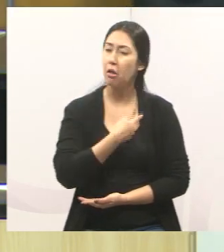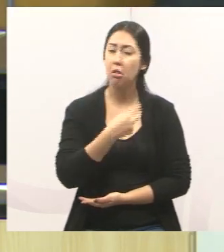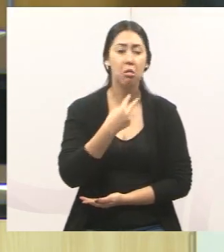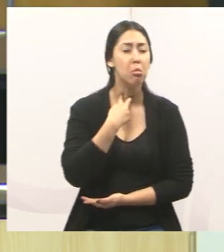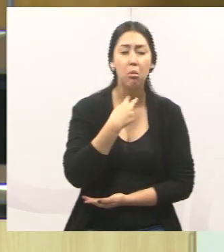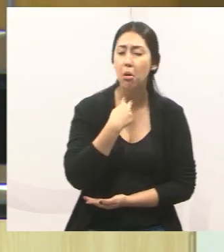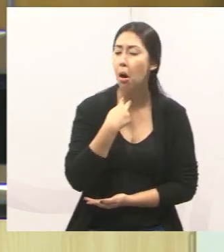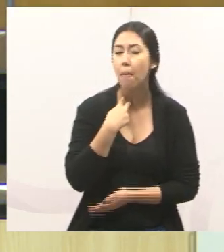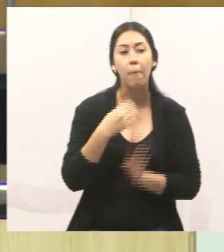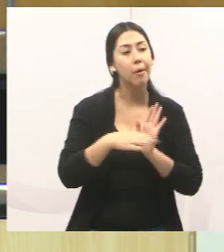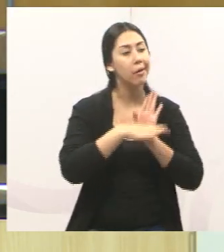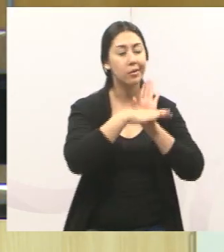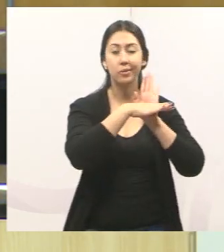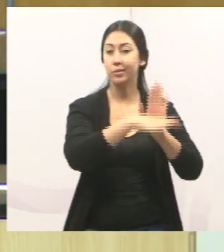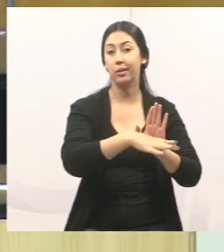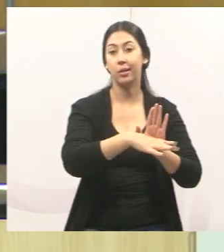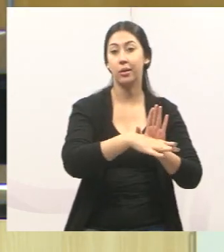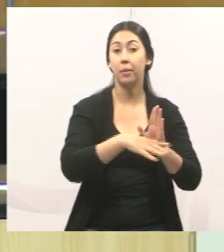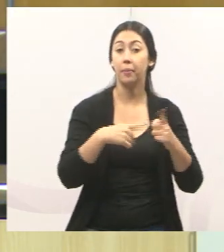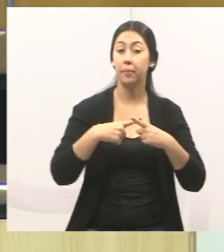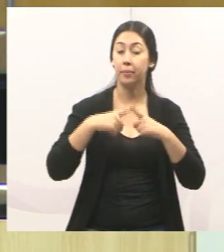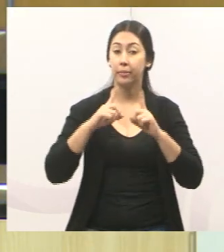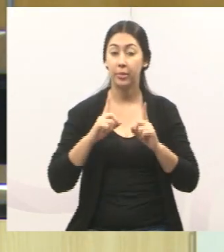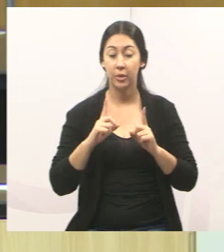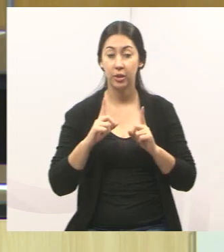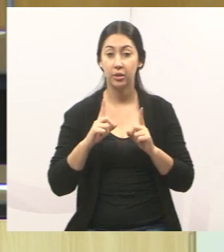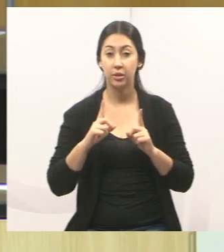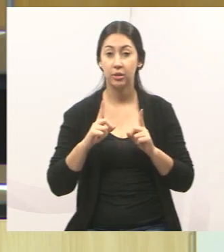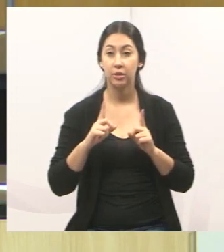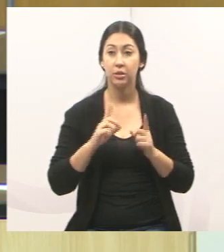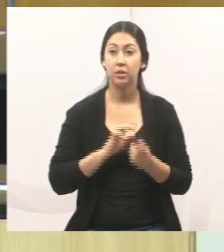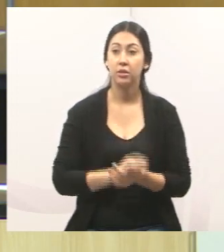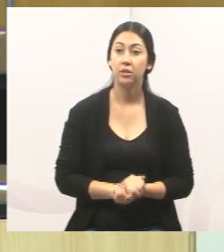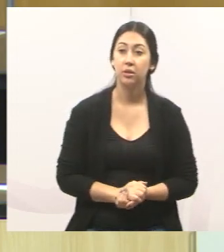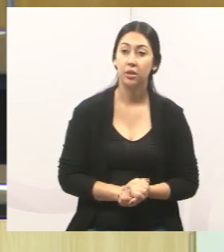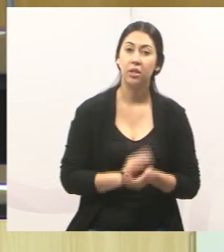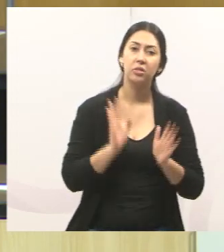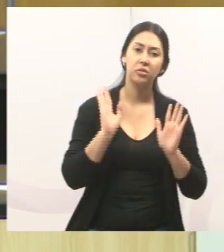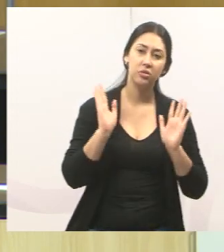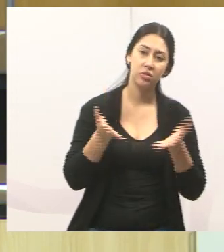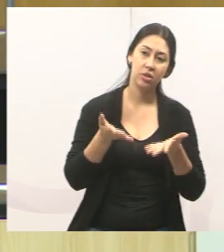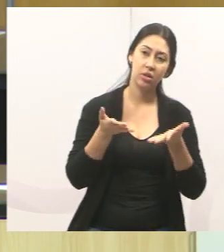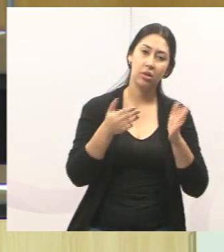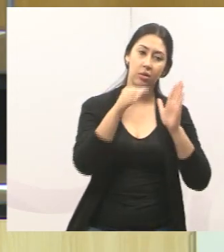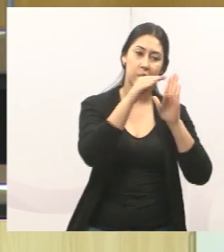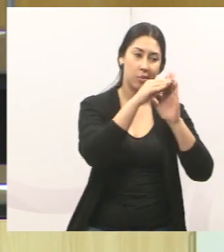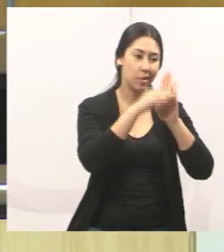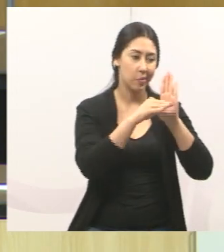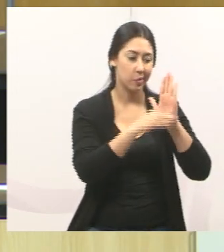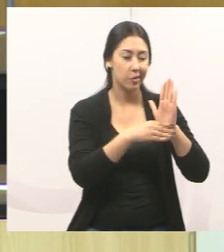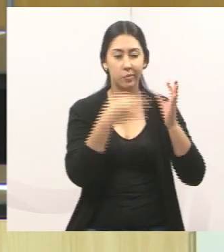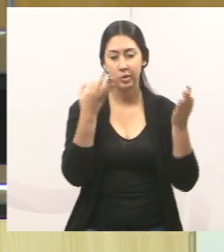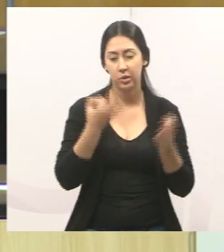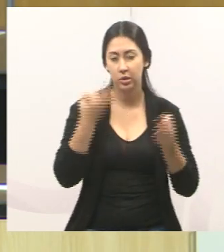para ser deferida, sobretudo pelas reiteradas preclusões verificadas.